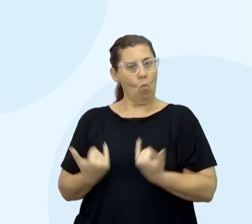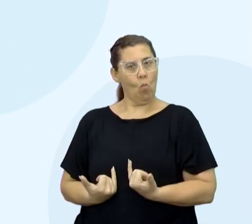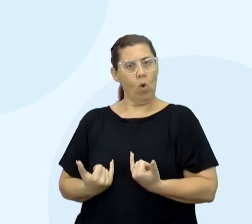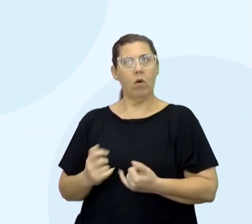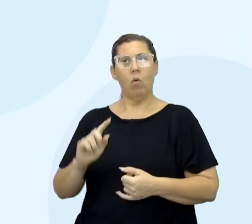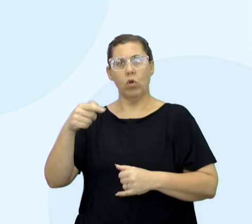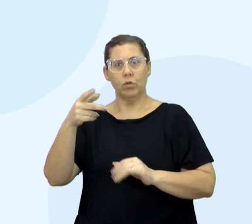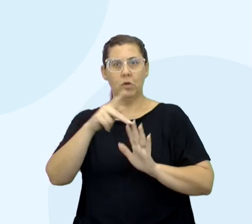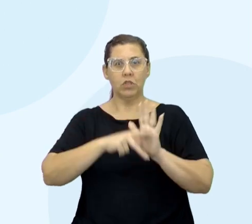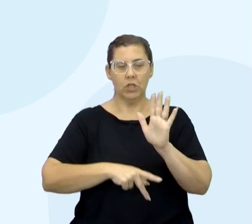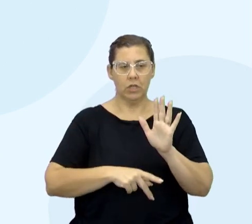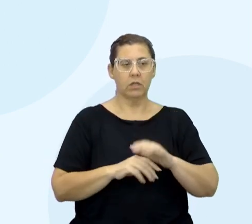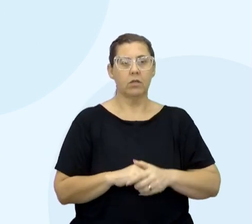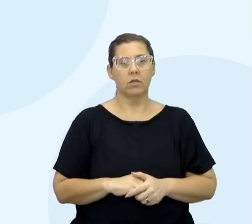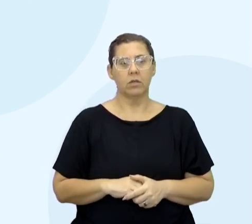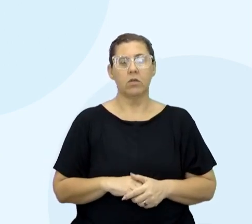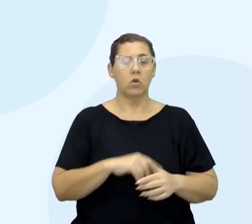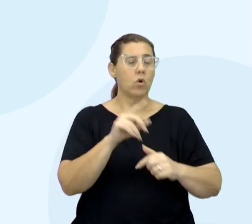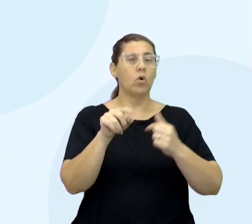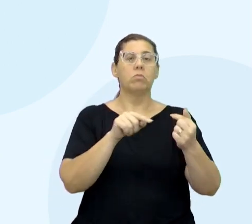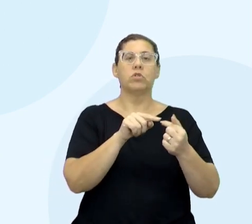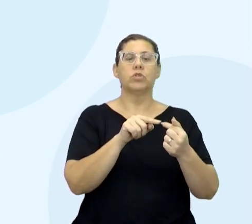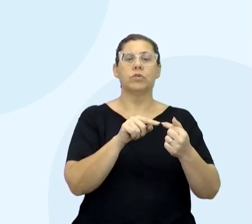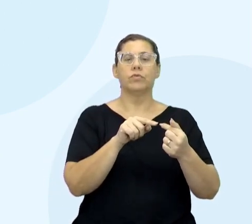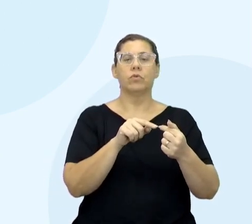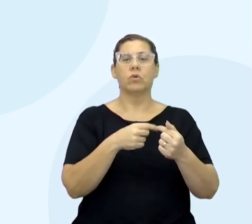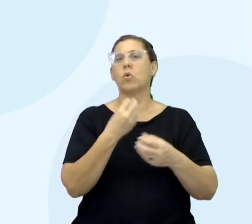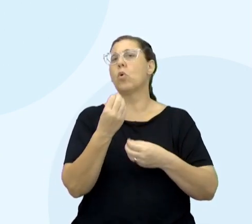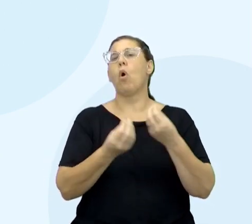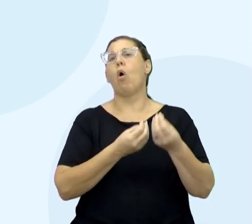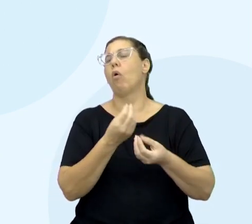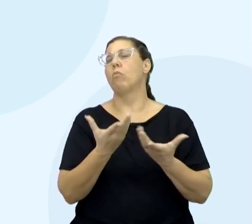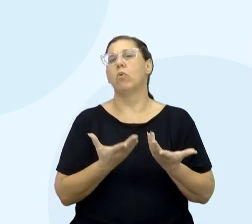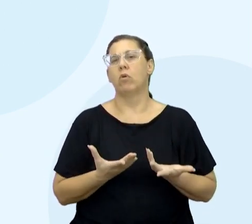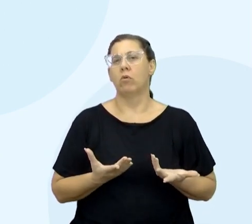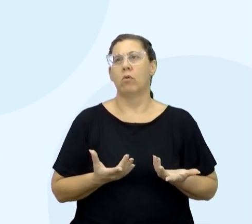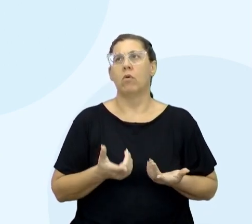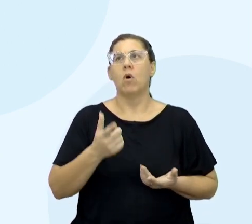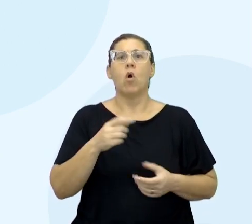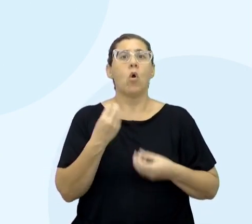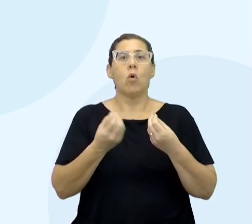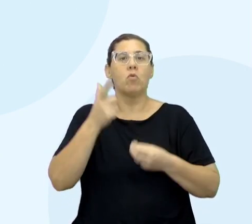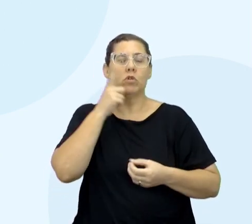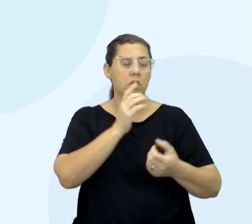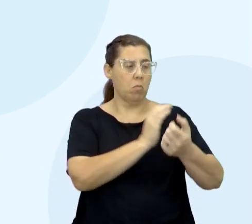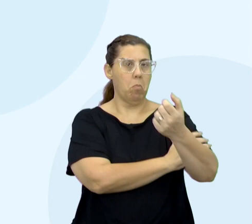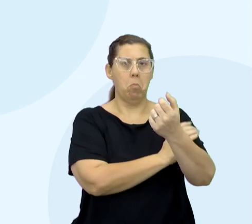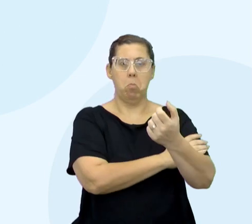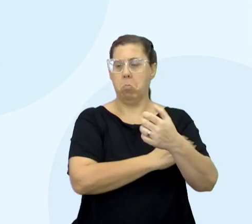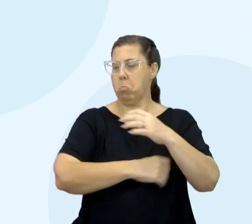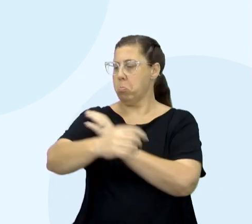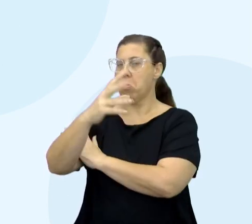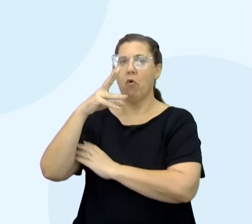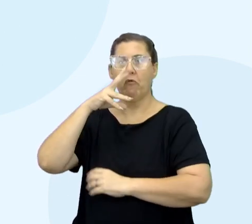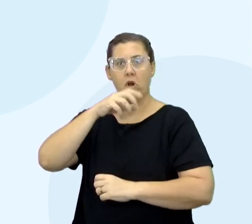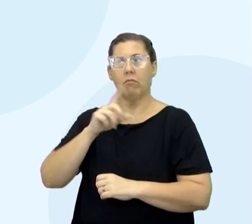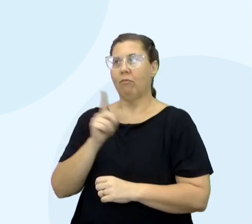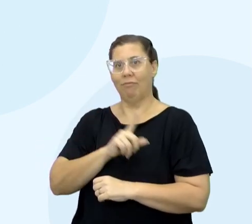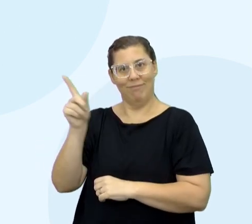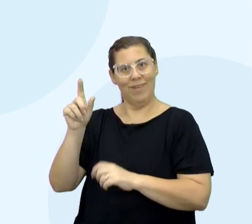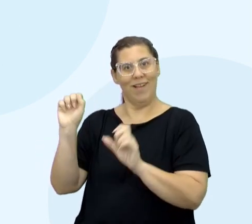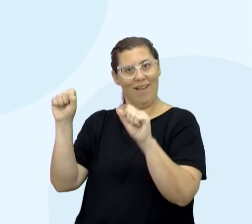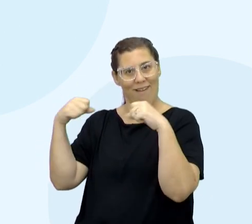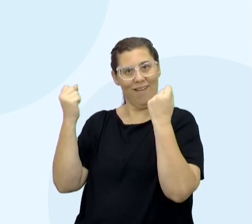outros projetos. E aí o objetivo, como que a gente vai ganhar massa muscular? A gente vai entrar numa